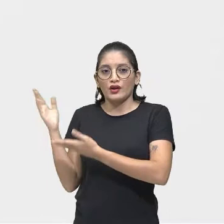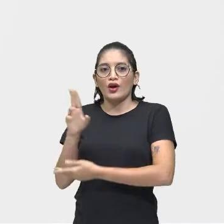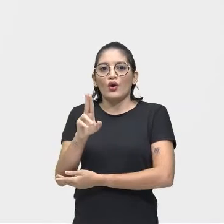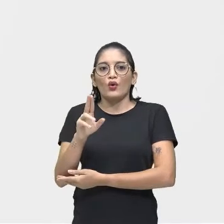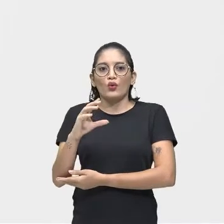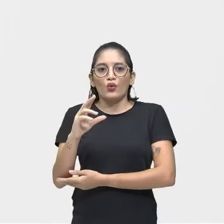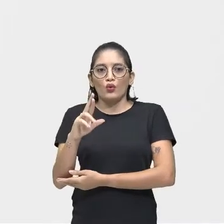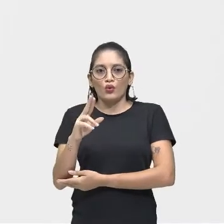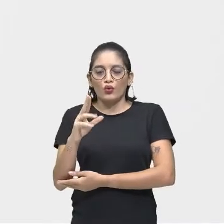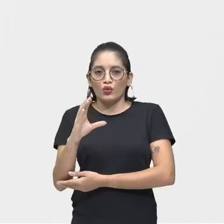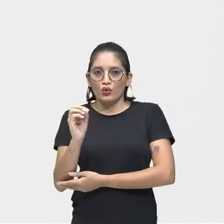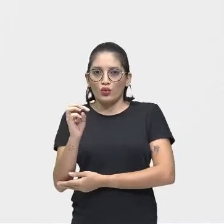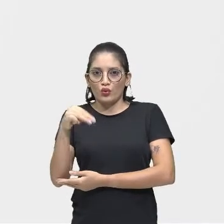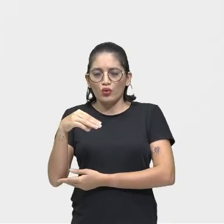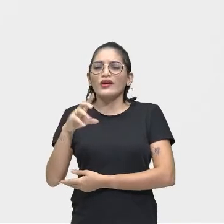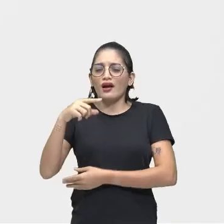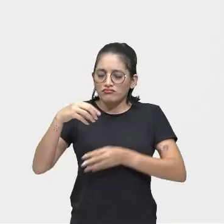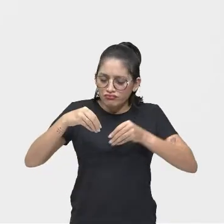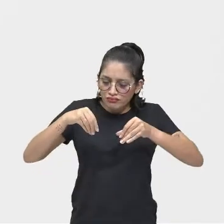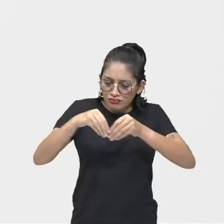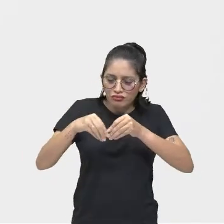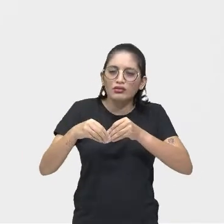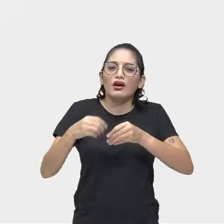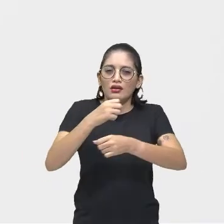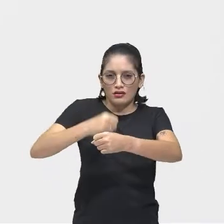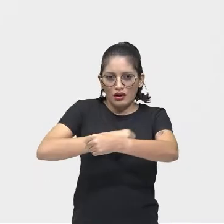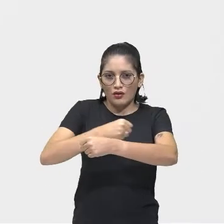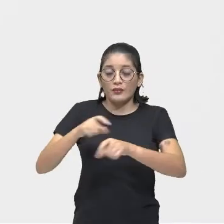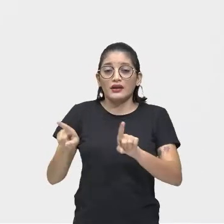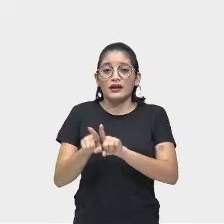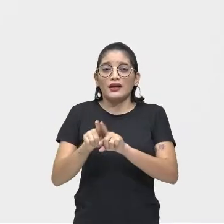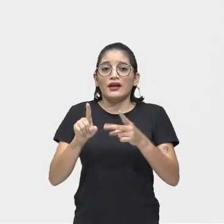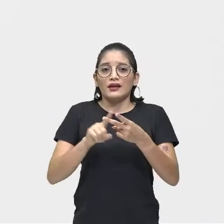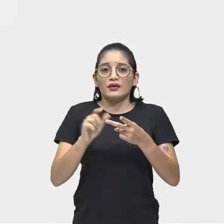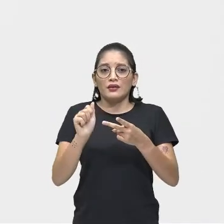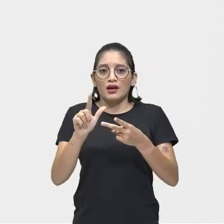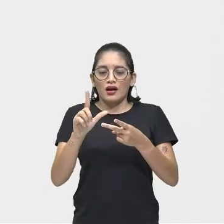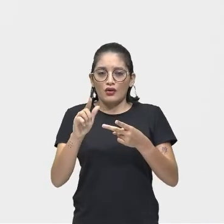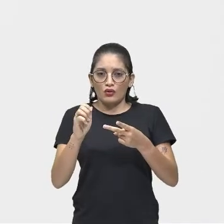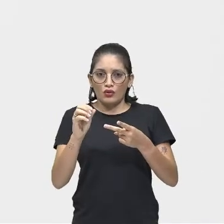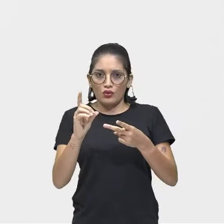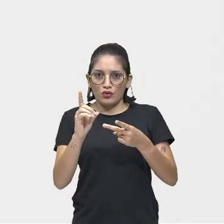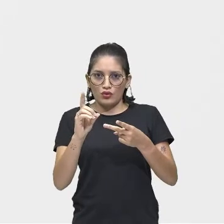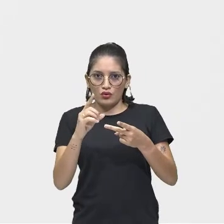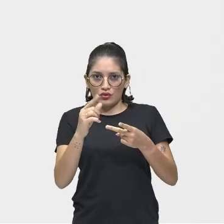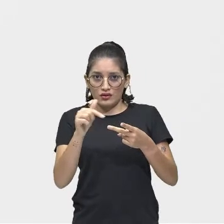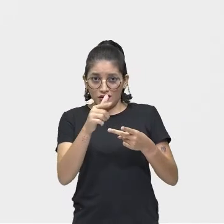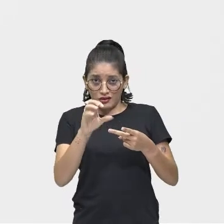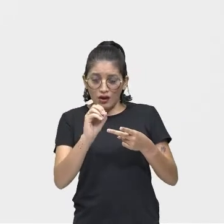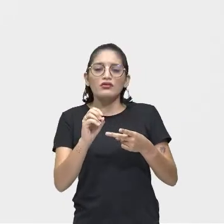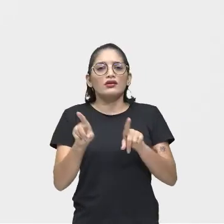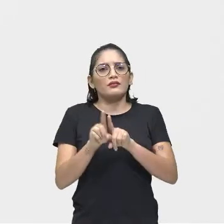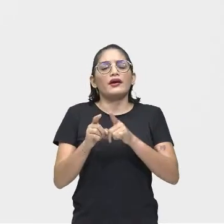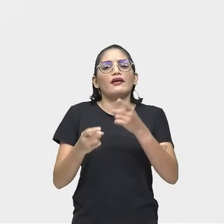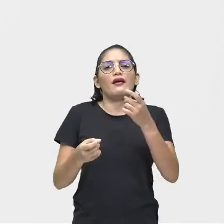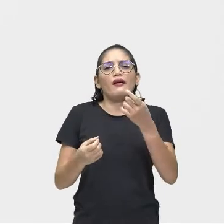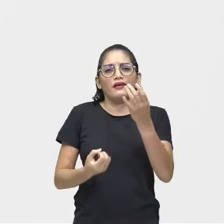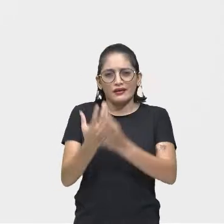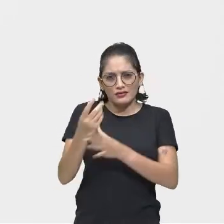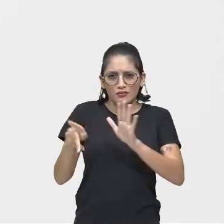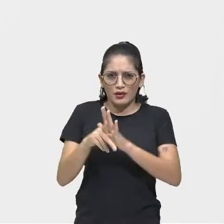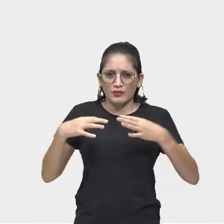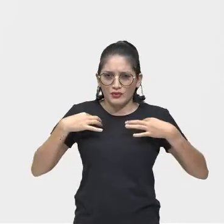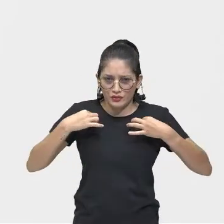tempero bastante popular na região. O algodão, que vocês conhecem na confecção de tecidos. A